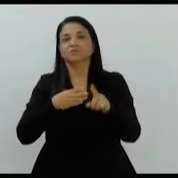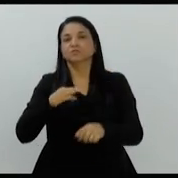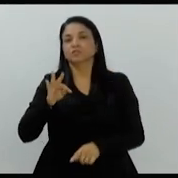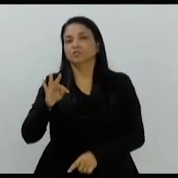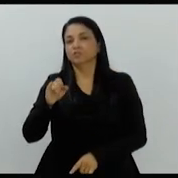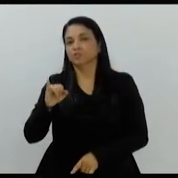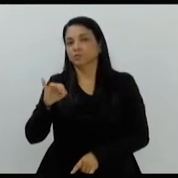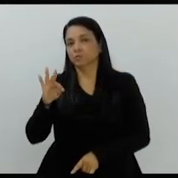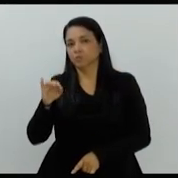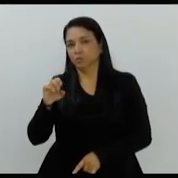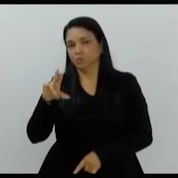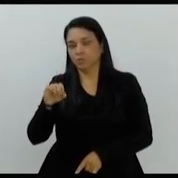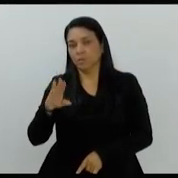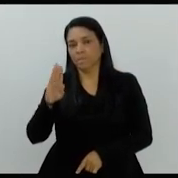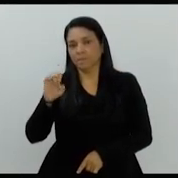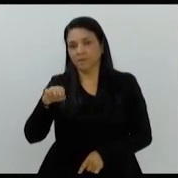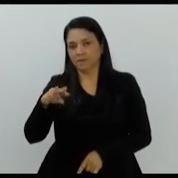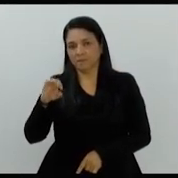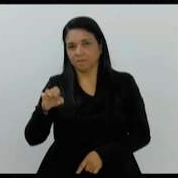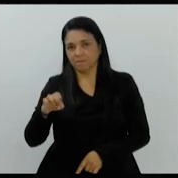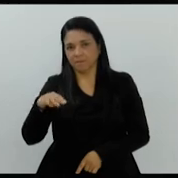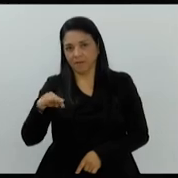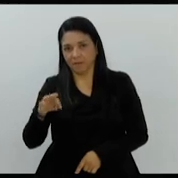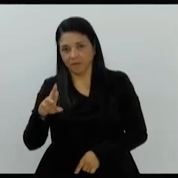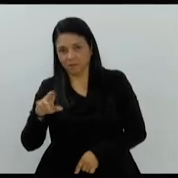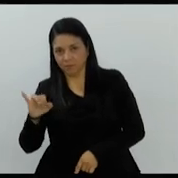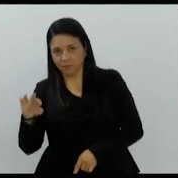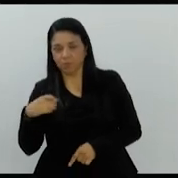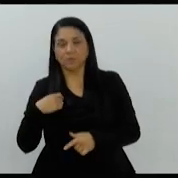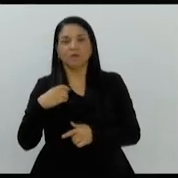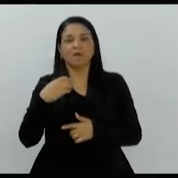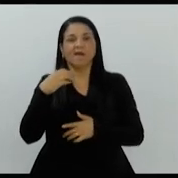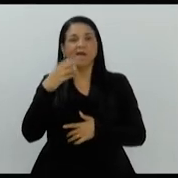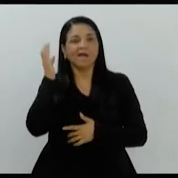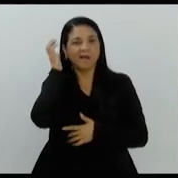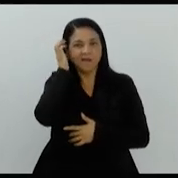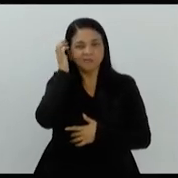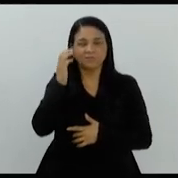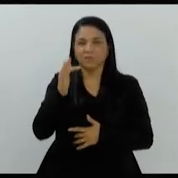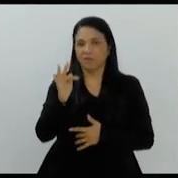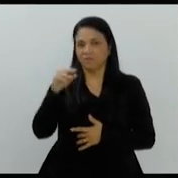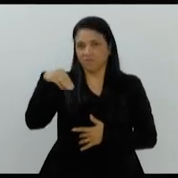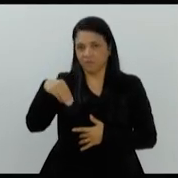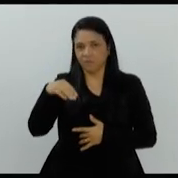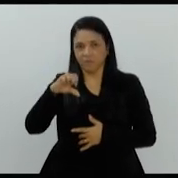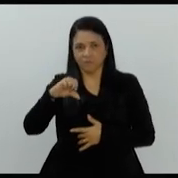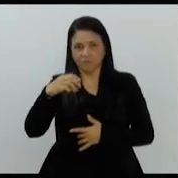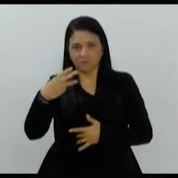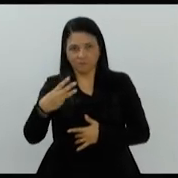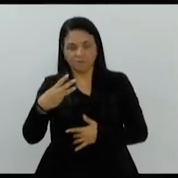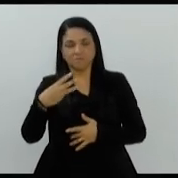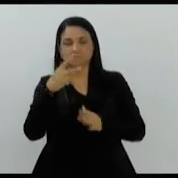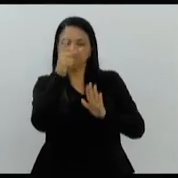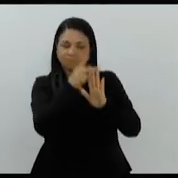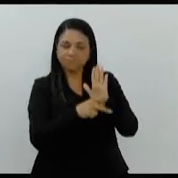Rádio 93 FM através desse projeto de resolução. Muito obrigado, senhor